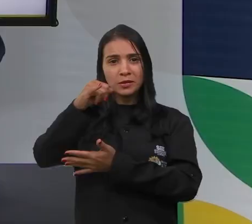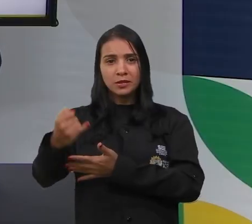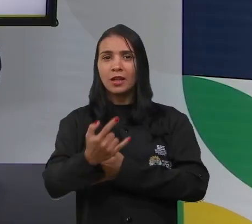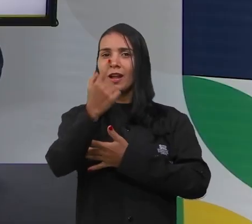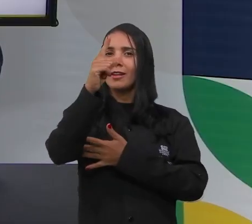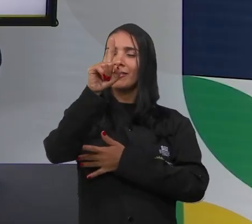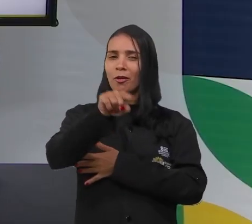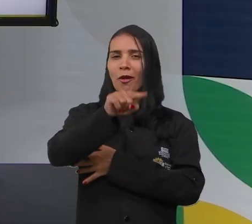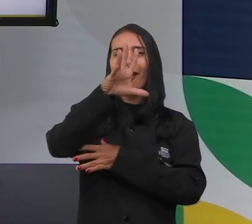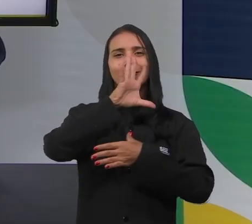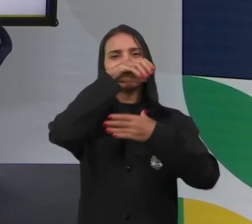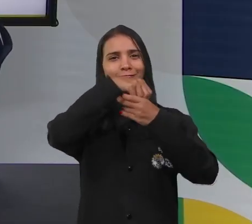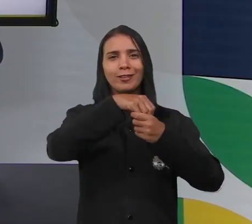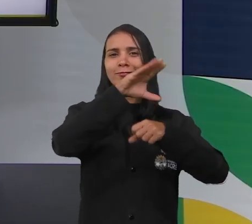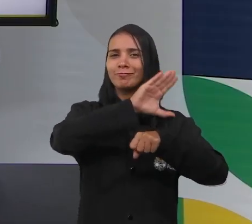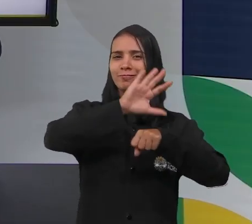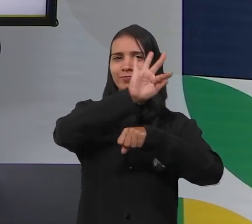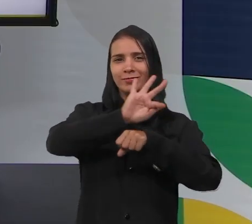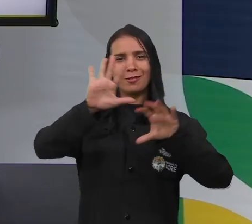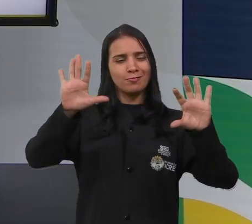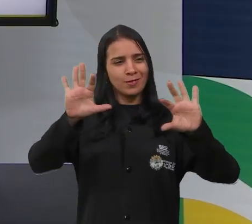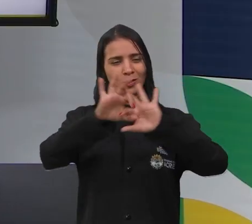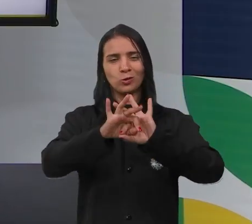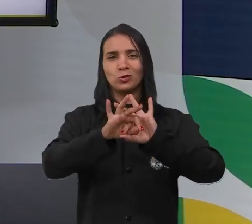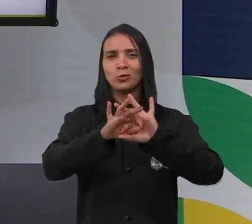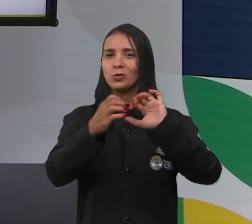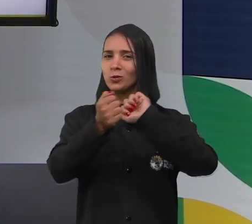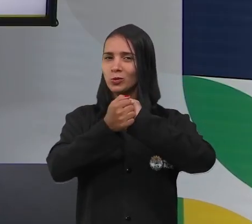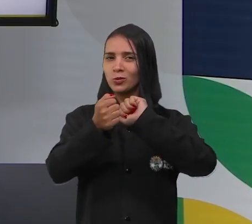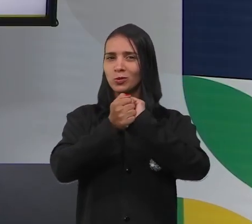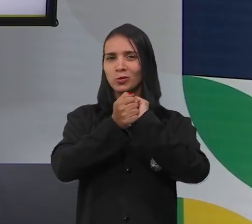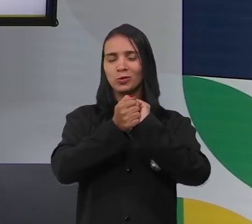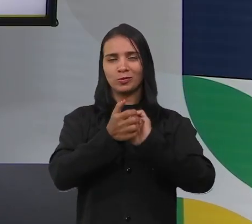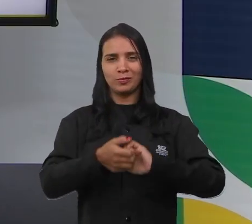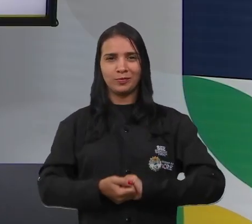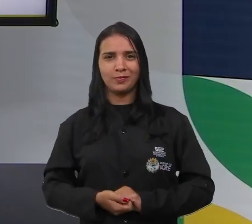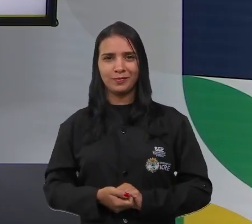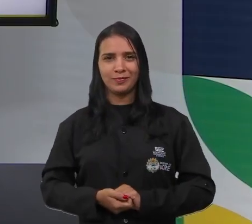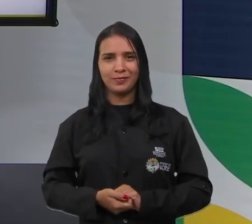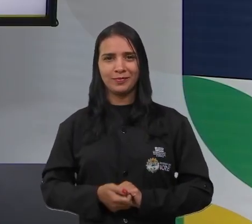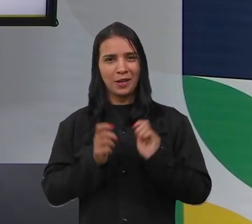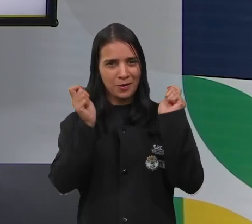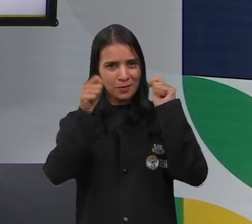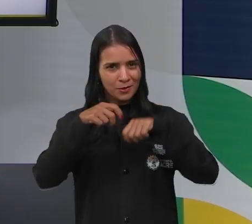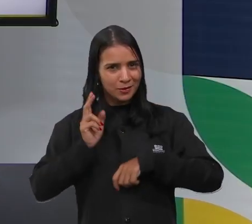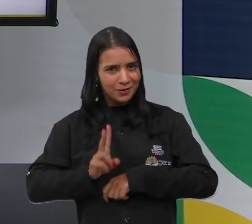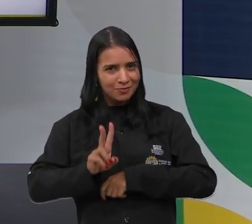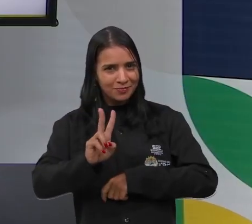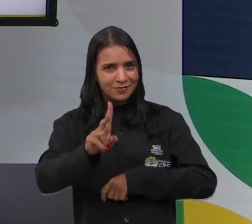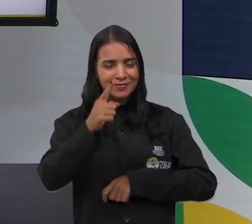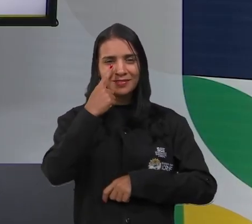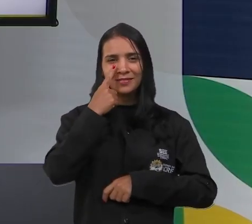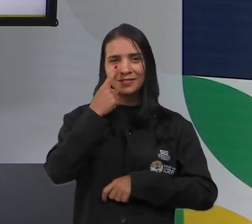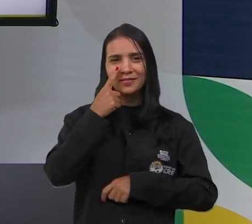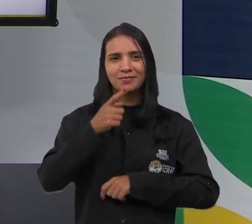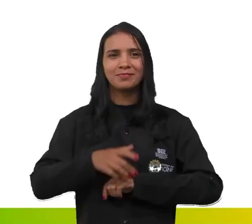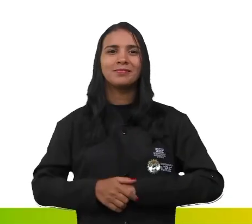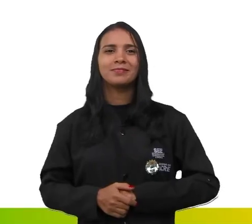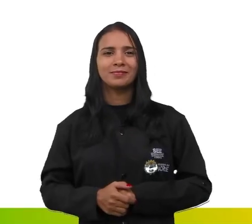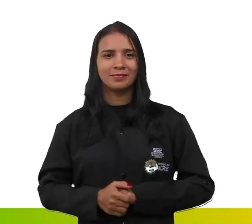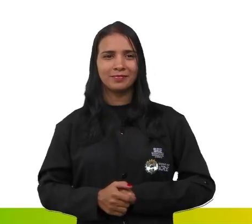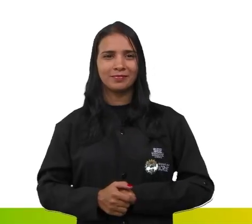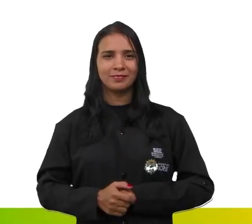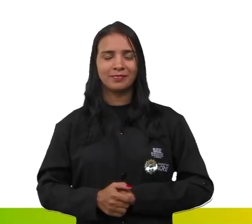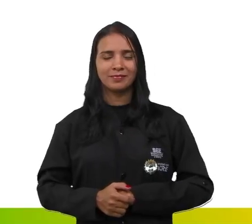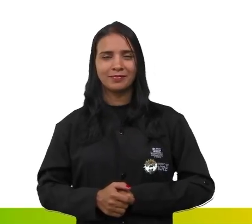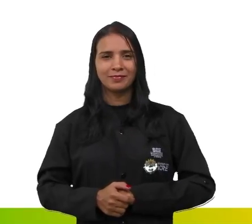dos direitos humanos, dignidade e tudo mais. Tranquilo? Podemos avançar? Vamos lá.